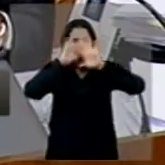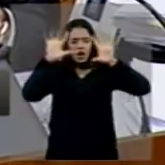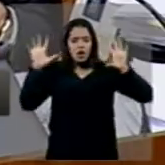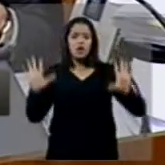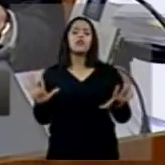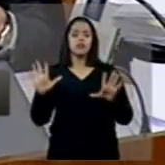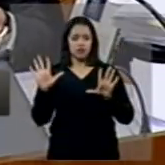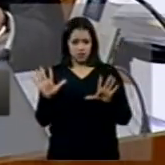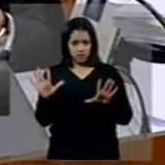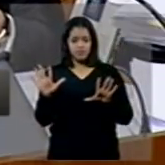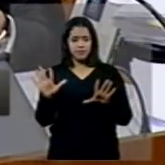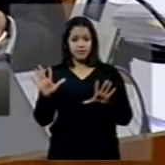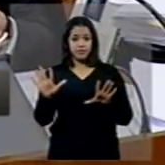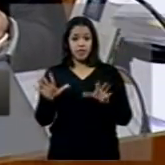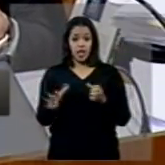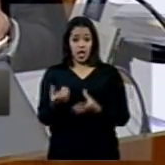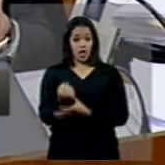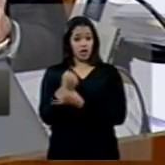garantir que